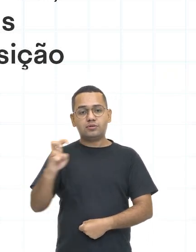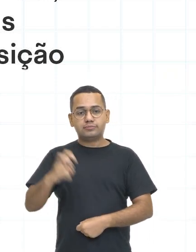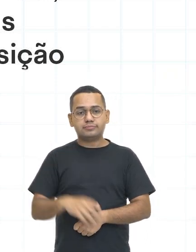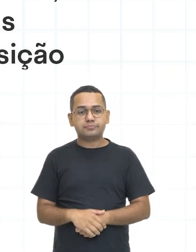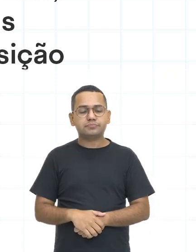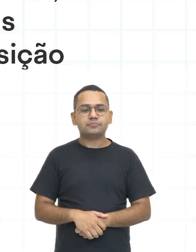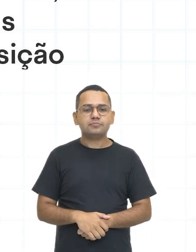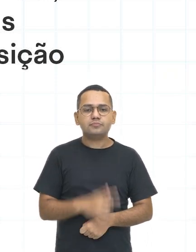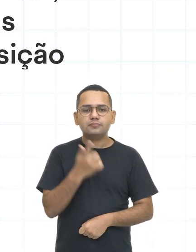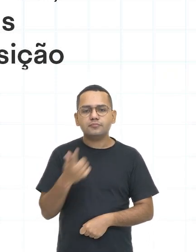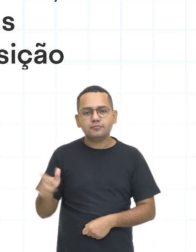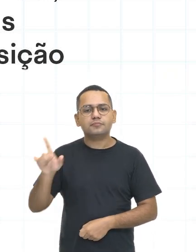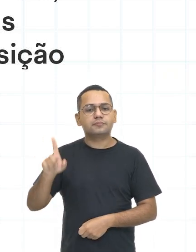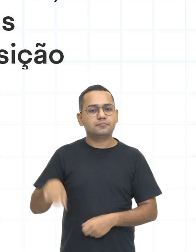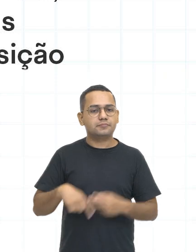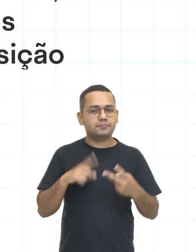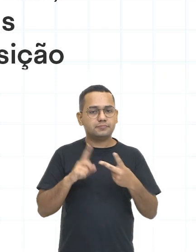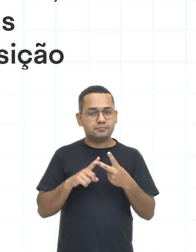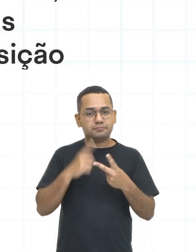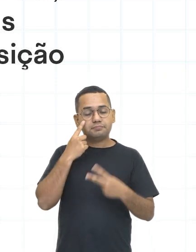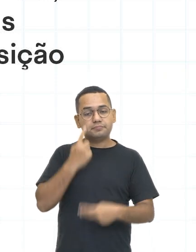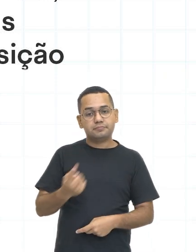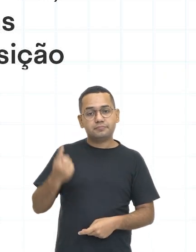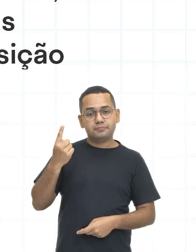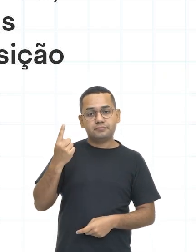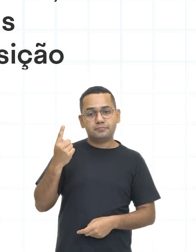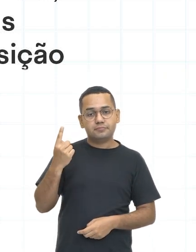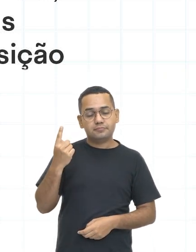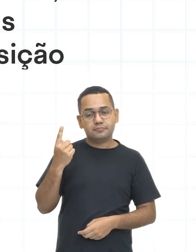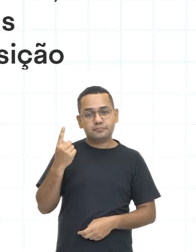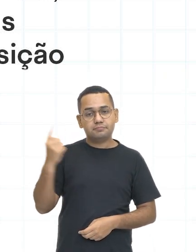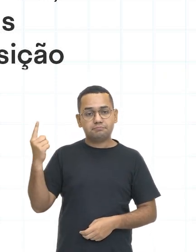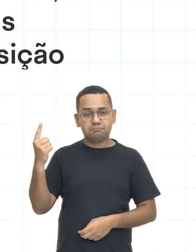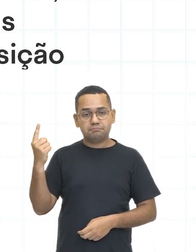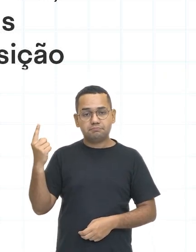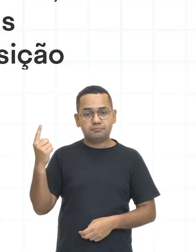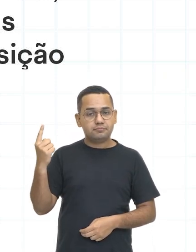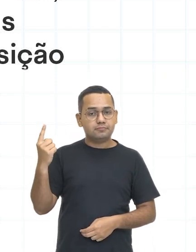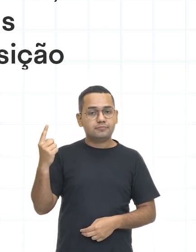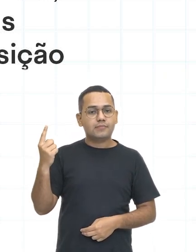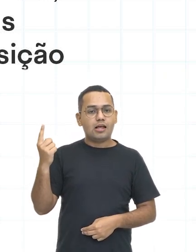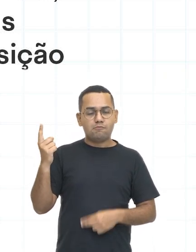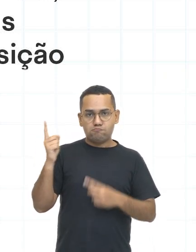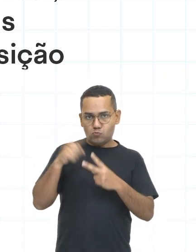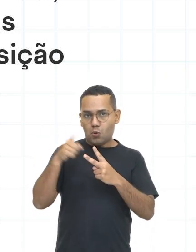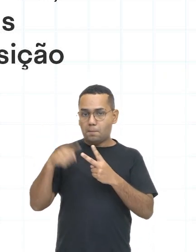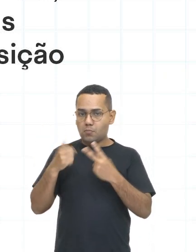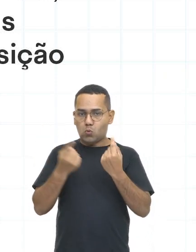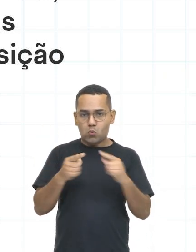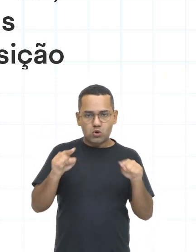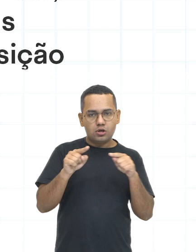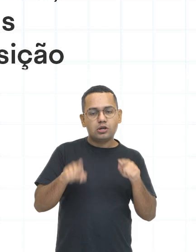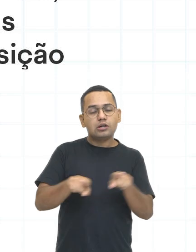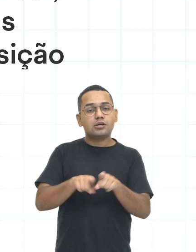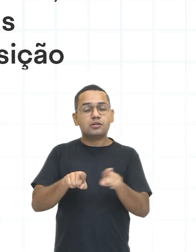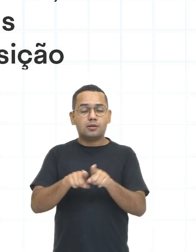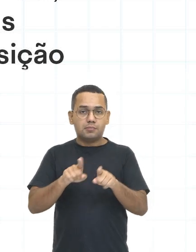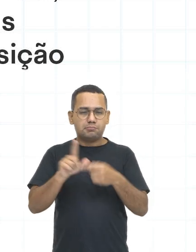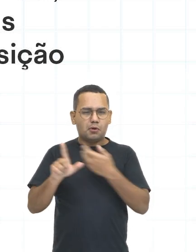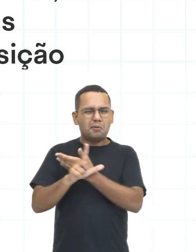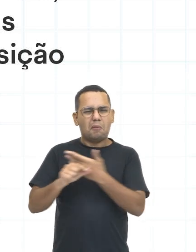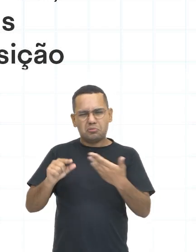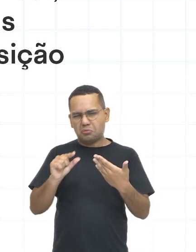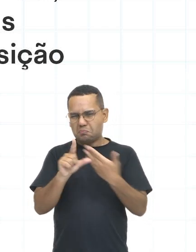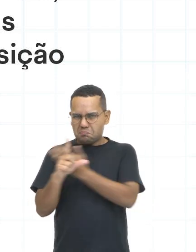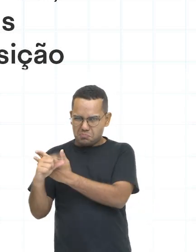de Geraldo Vandré, e A Banda, de Chico Buarque. Também são consideradas músicas